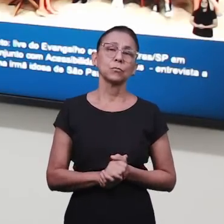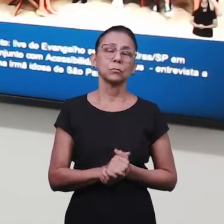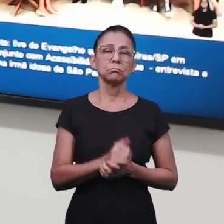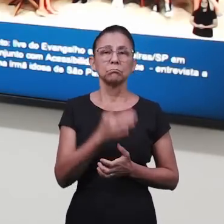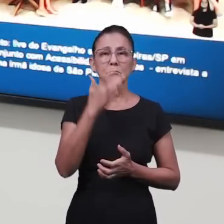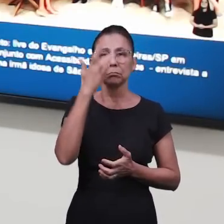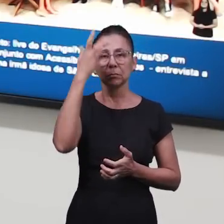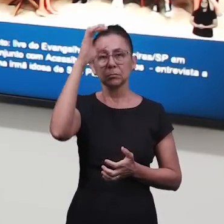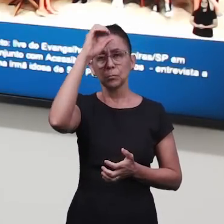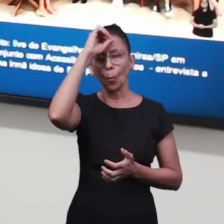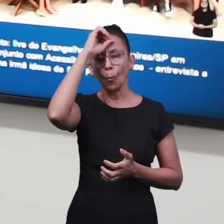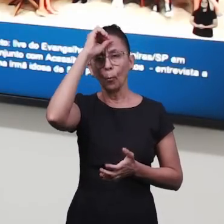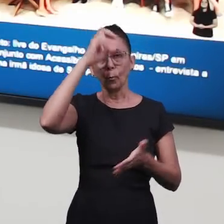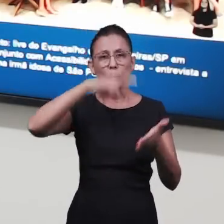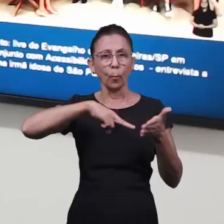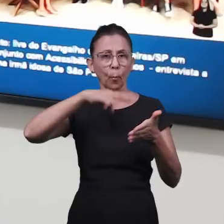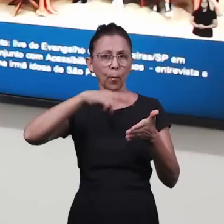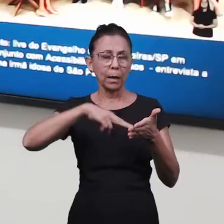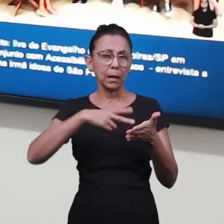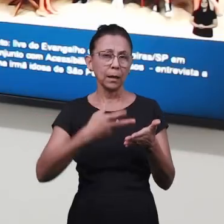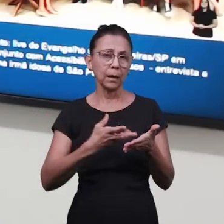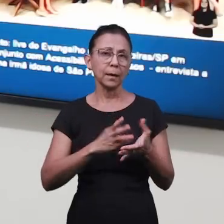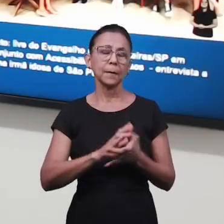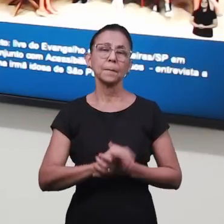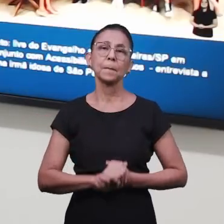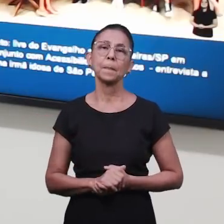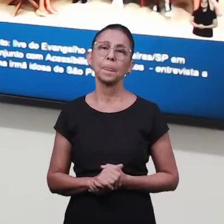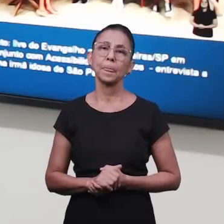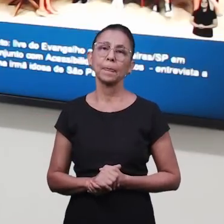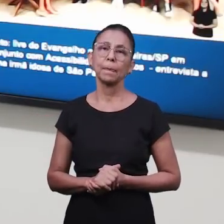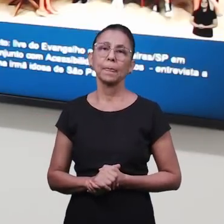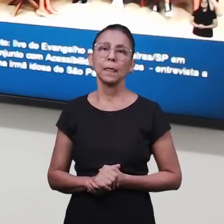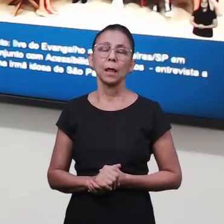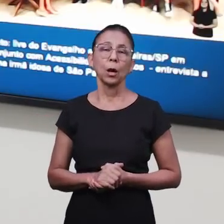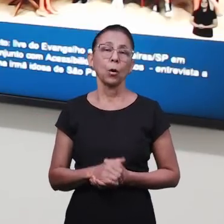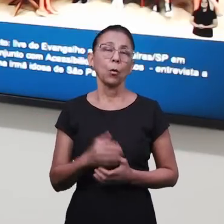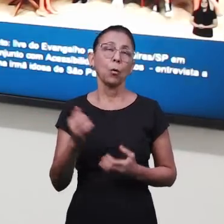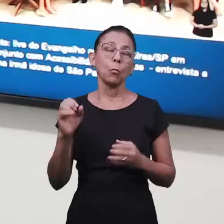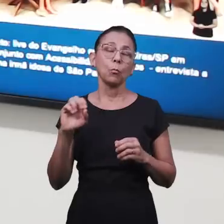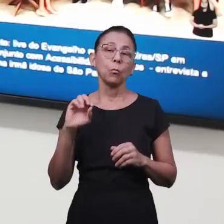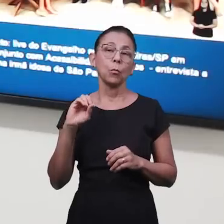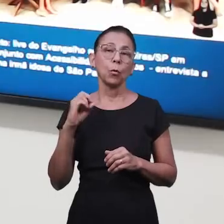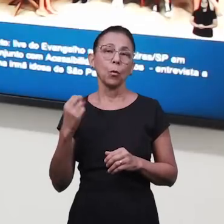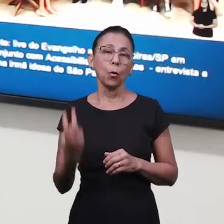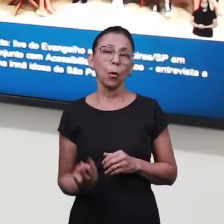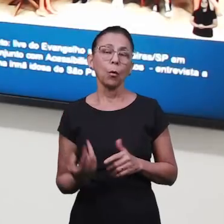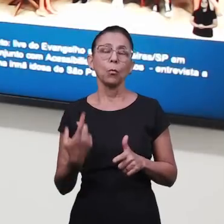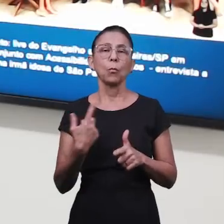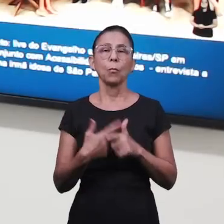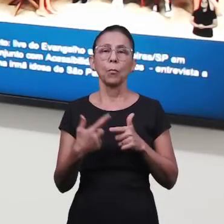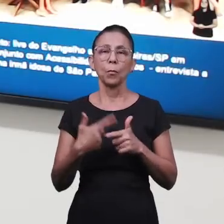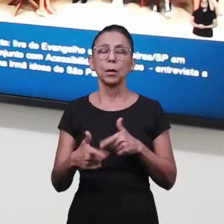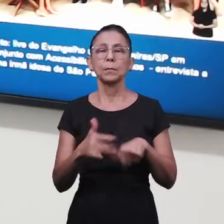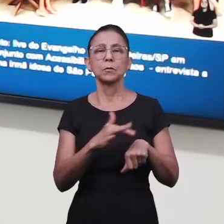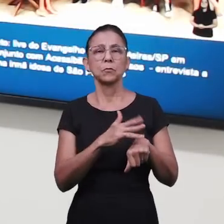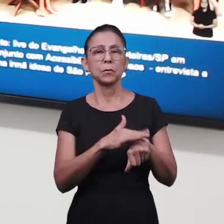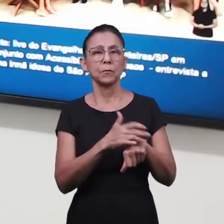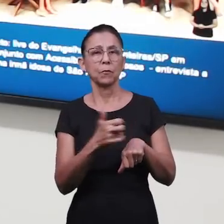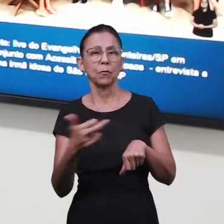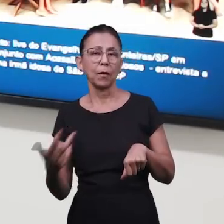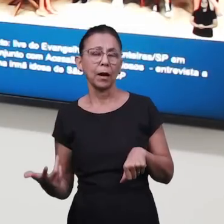condição de leitura, têm questões de declínio cognitivo por razão de doenças